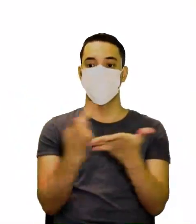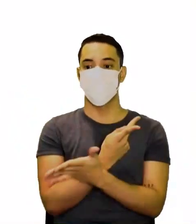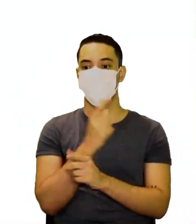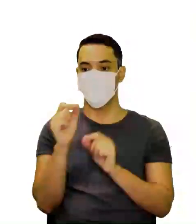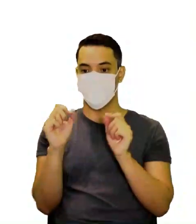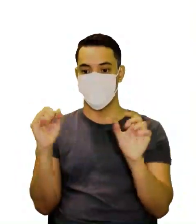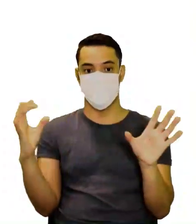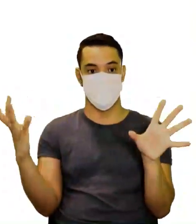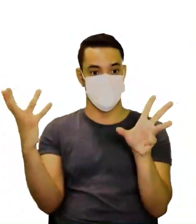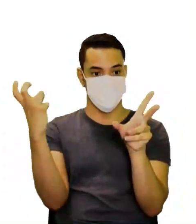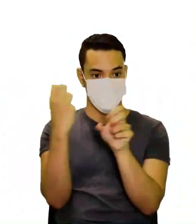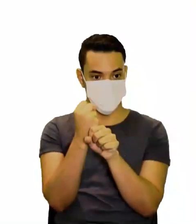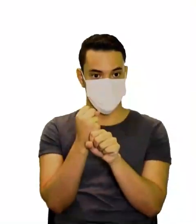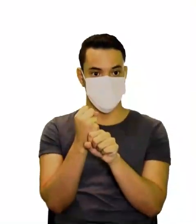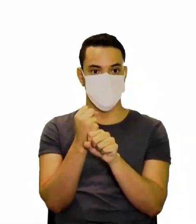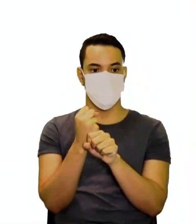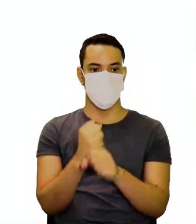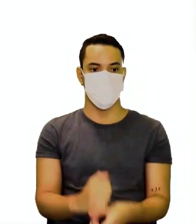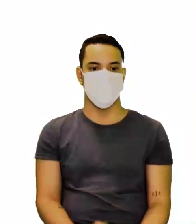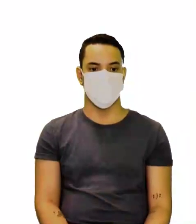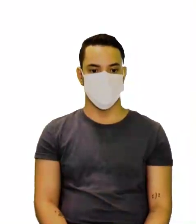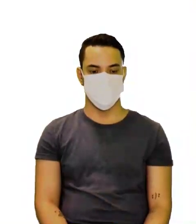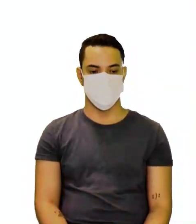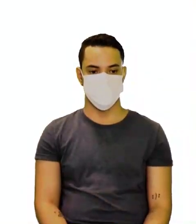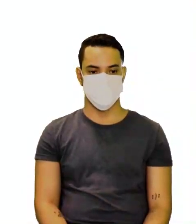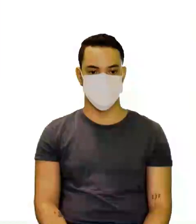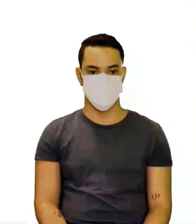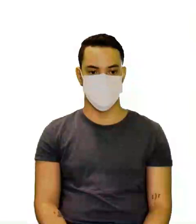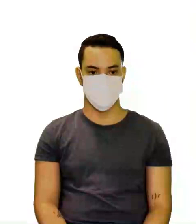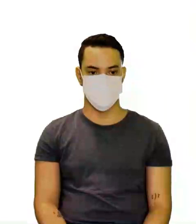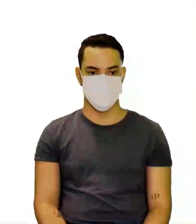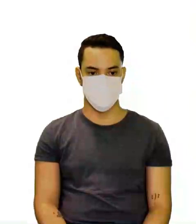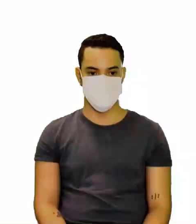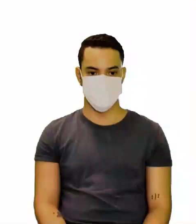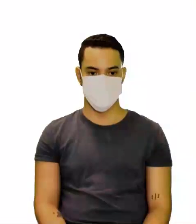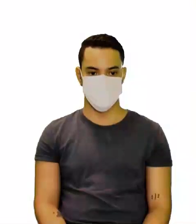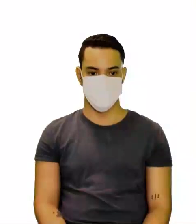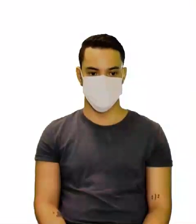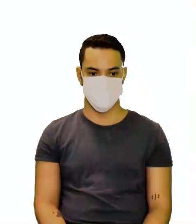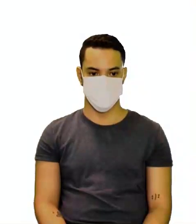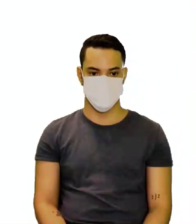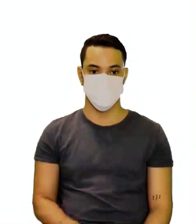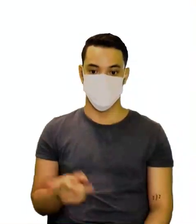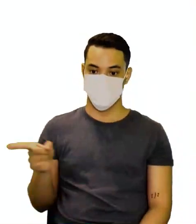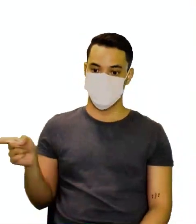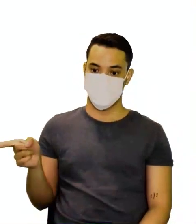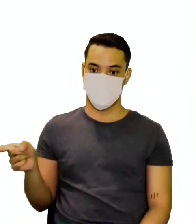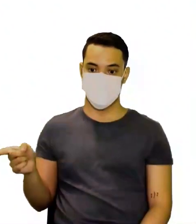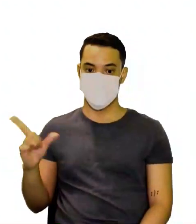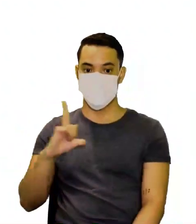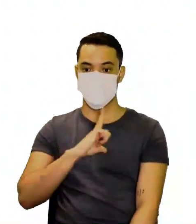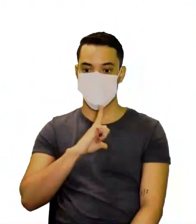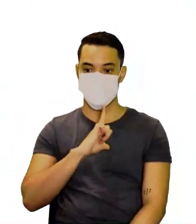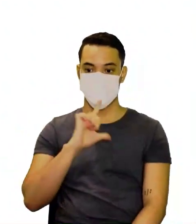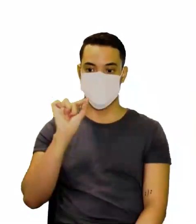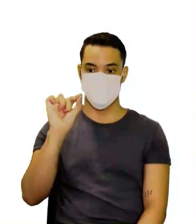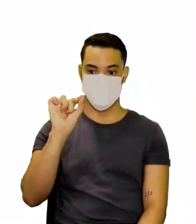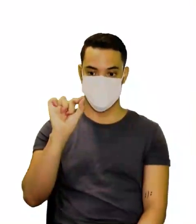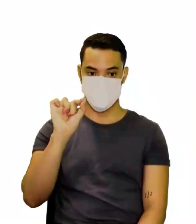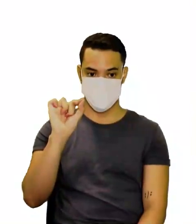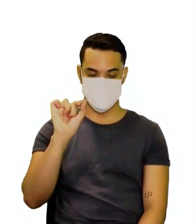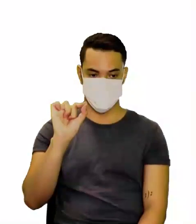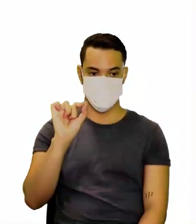Vamos calcular aí o que ele está pedindo. Bom, pelo gráfico, nós temos que, como eu falei para vocês,